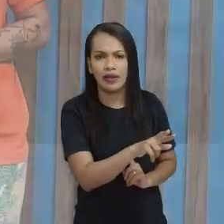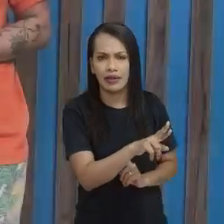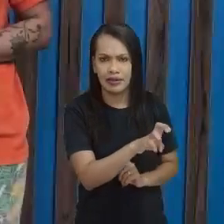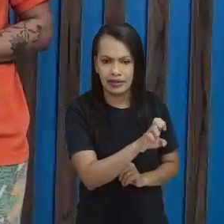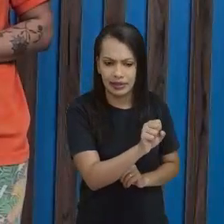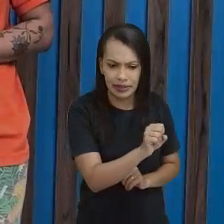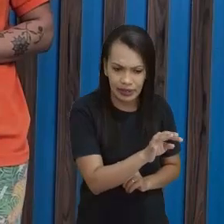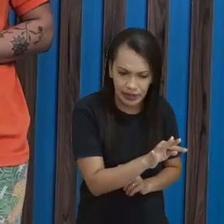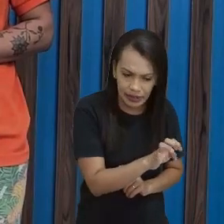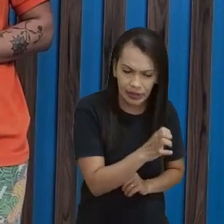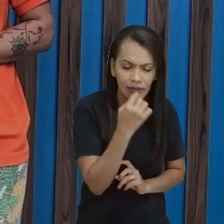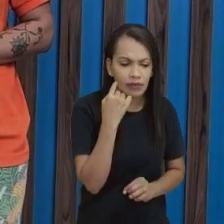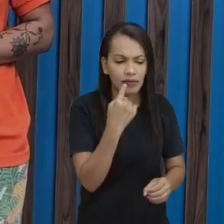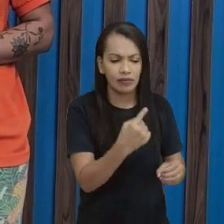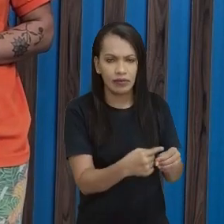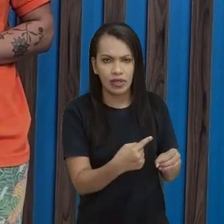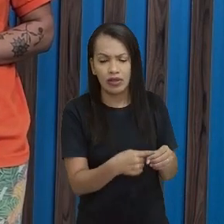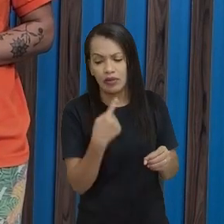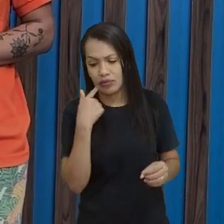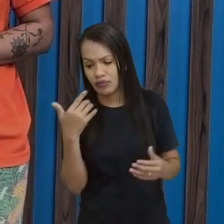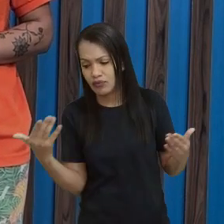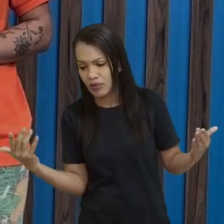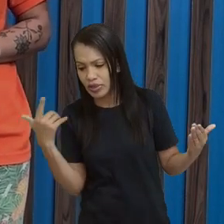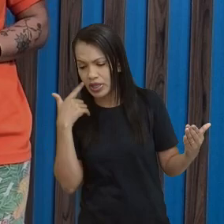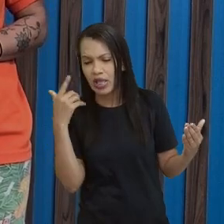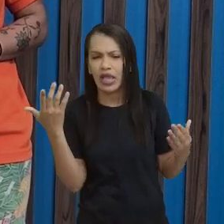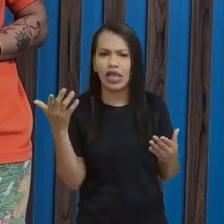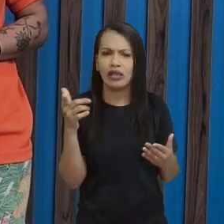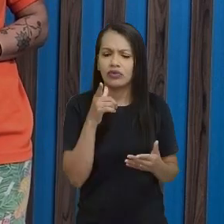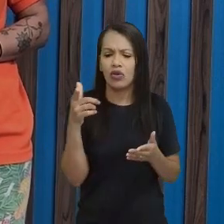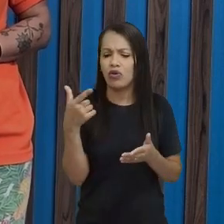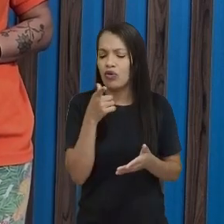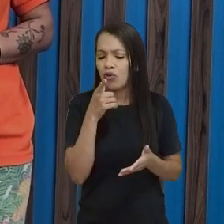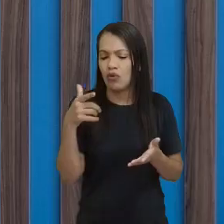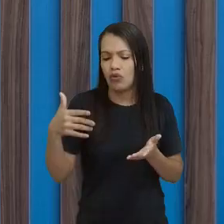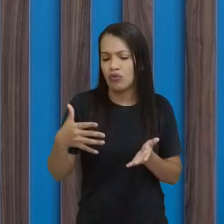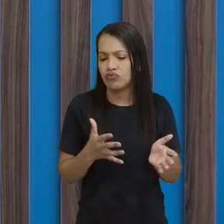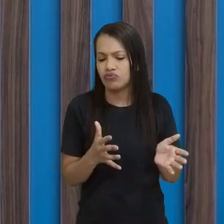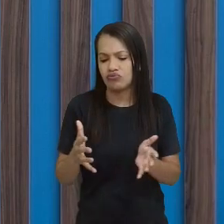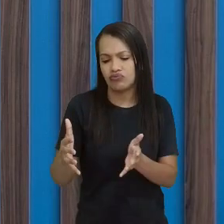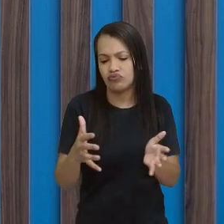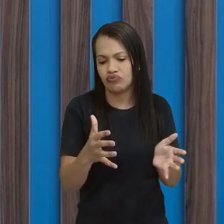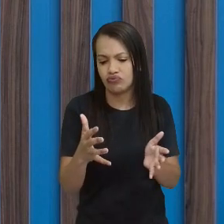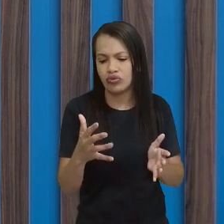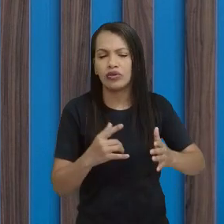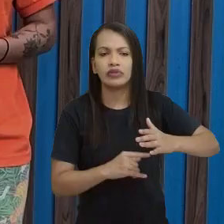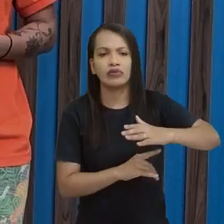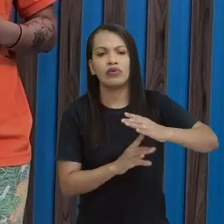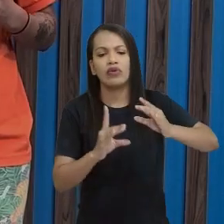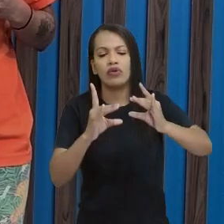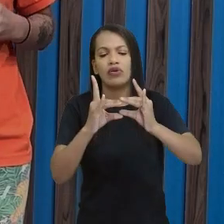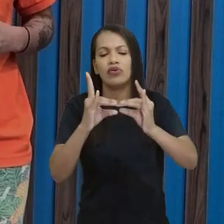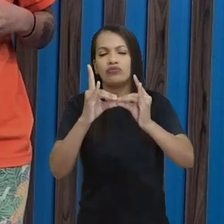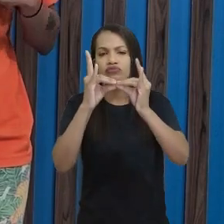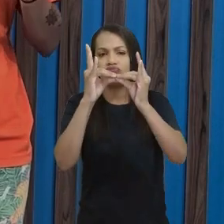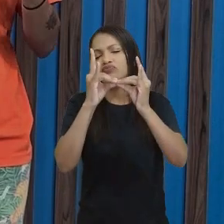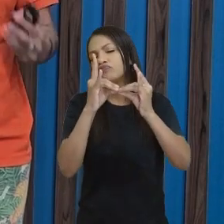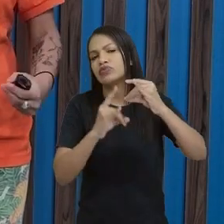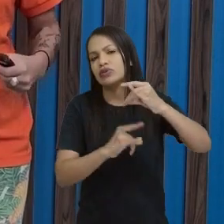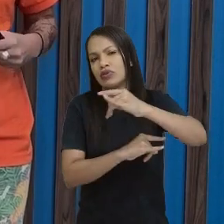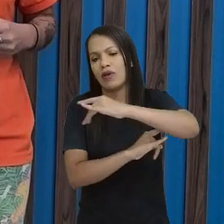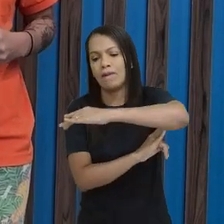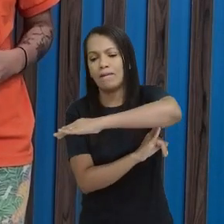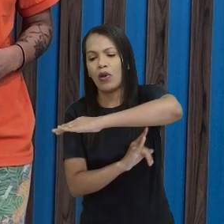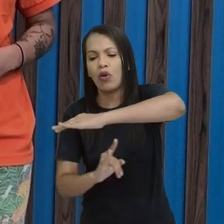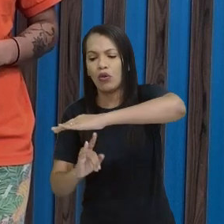só, né, que ele percorre aí quase o nosso estado todo, né? Então, da zona da mata ao